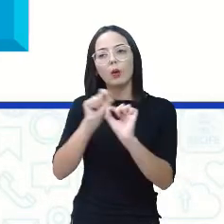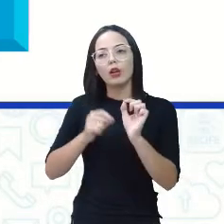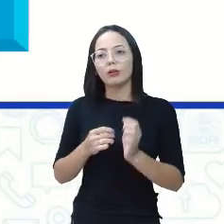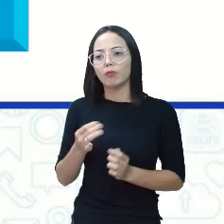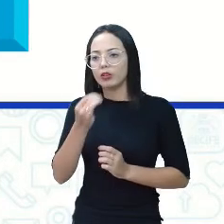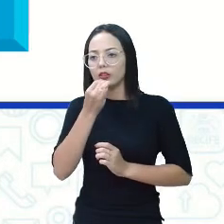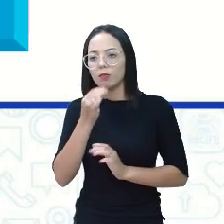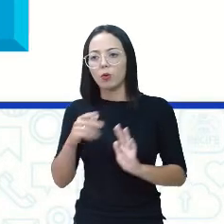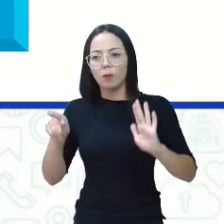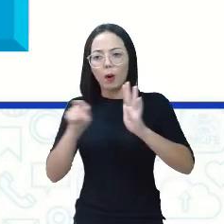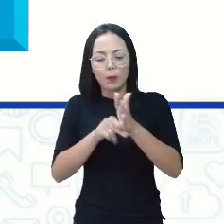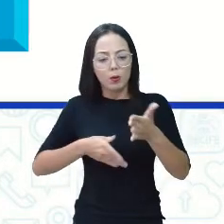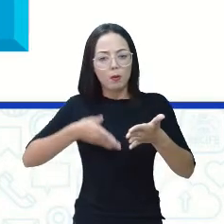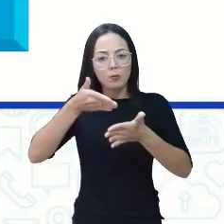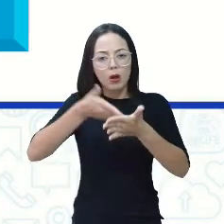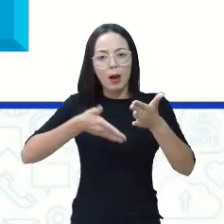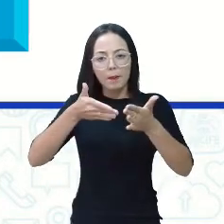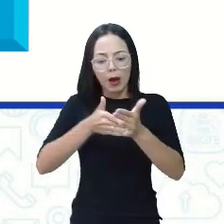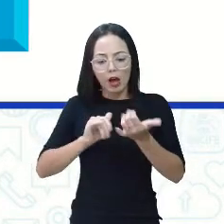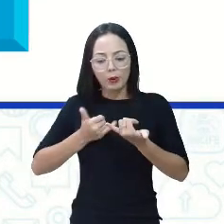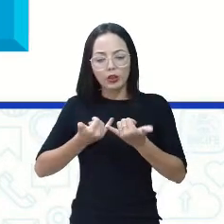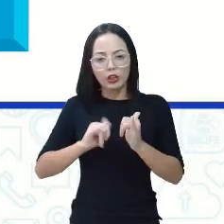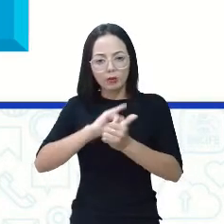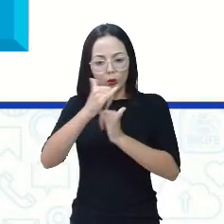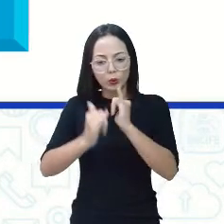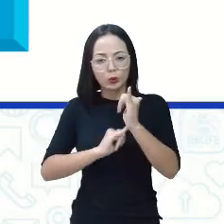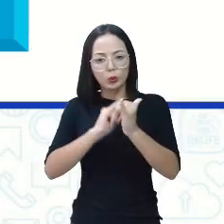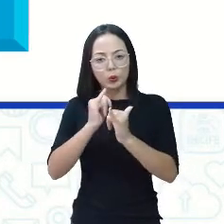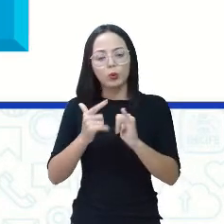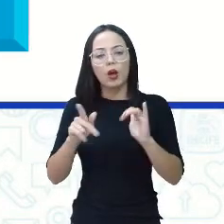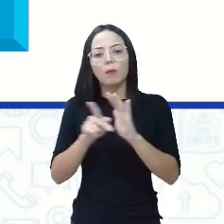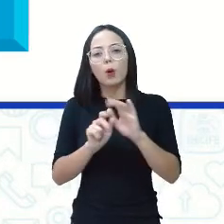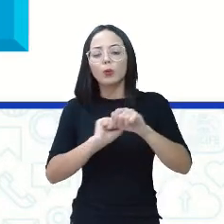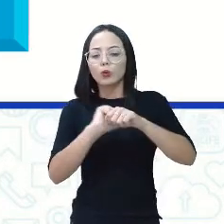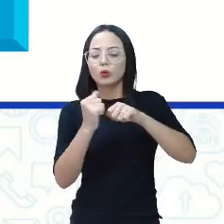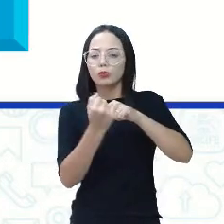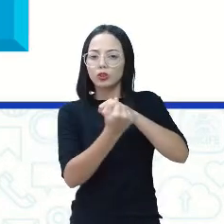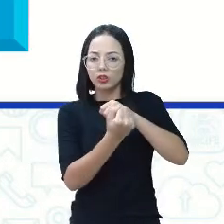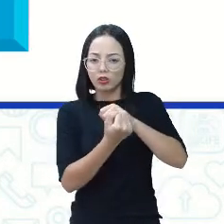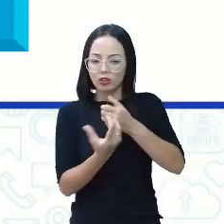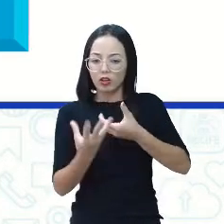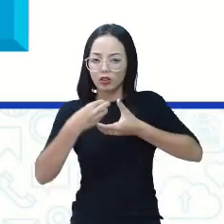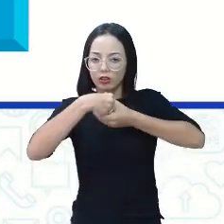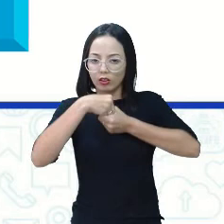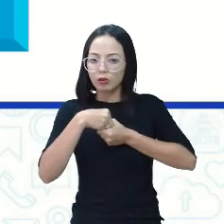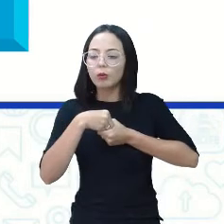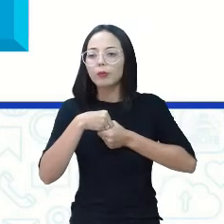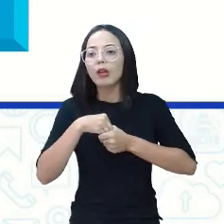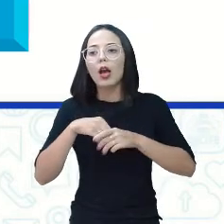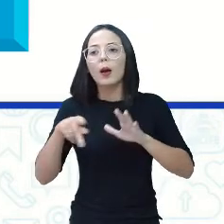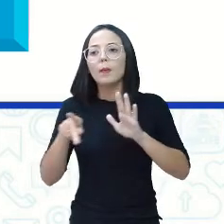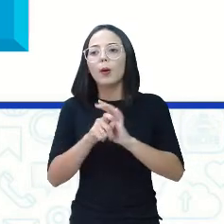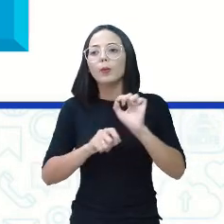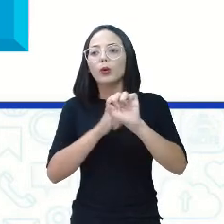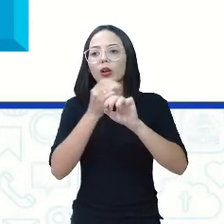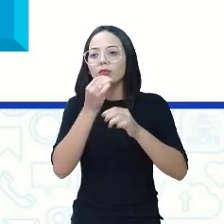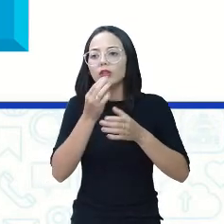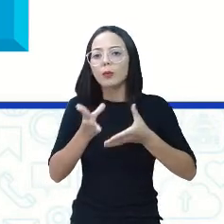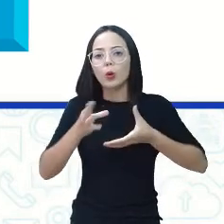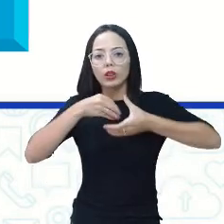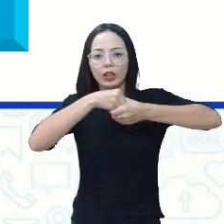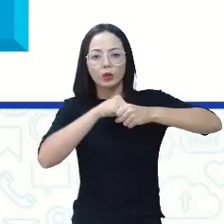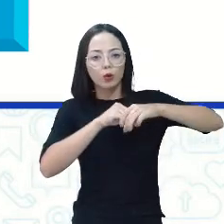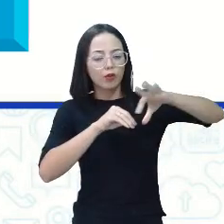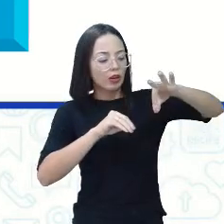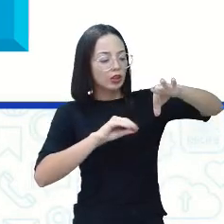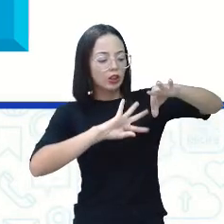um método de barreira químico também. Trata-se de uma substância, e essa substância é colocada no interior da